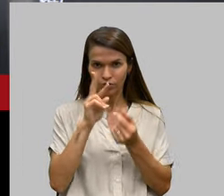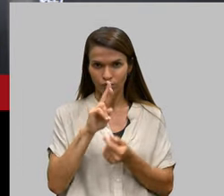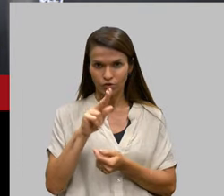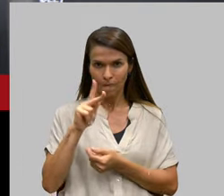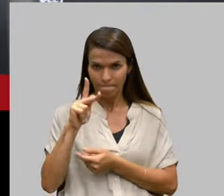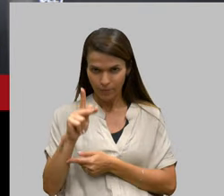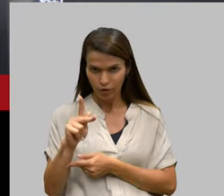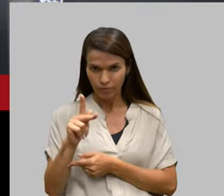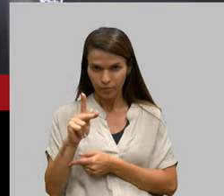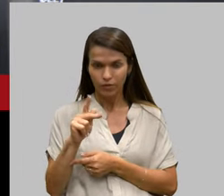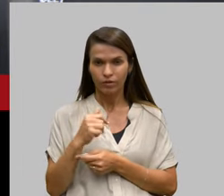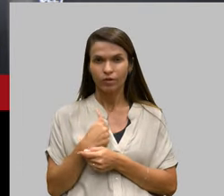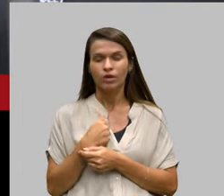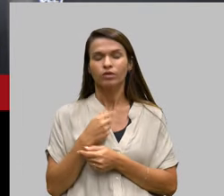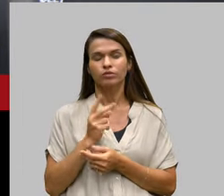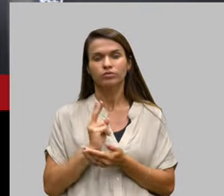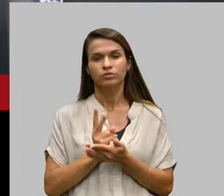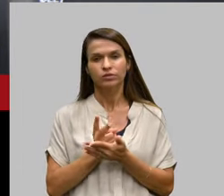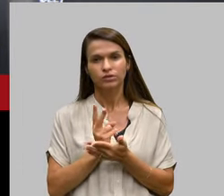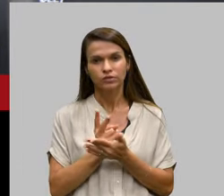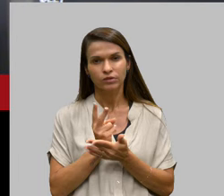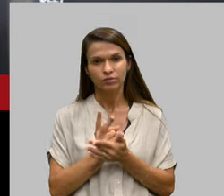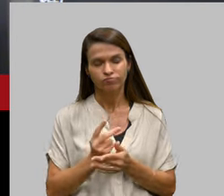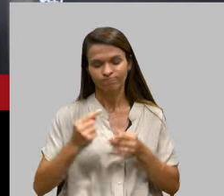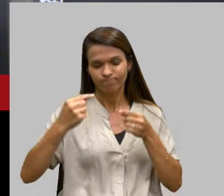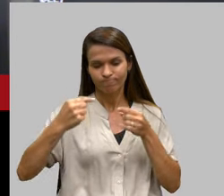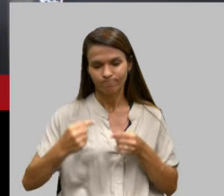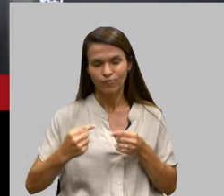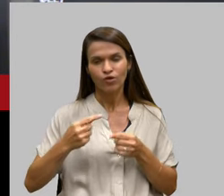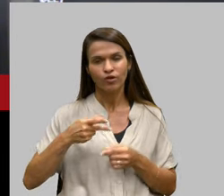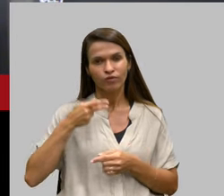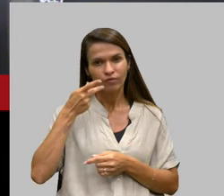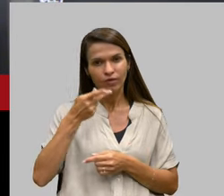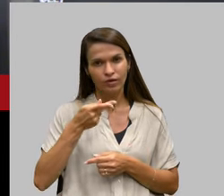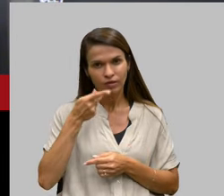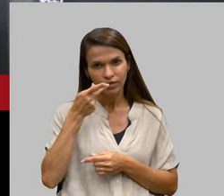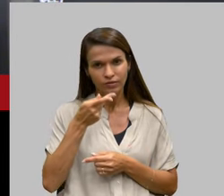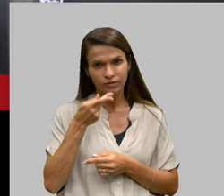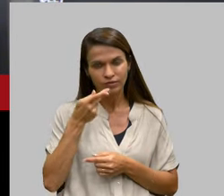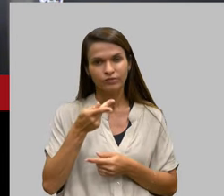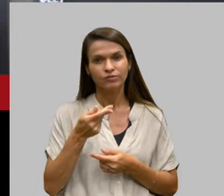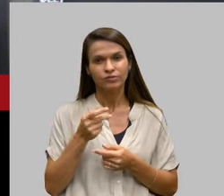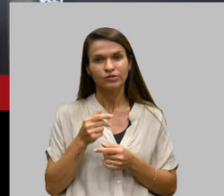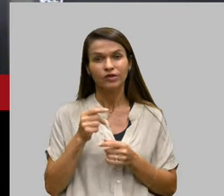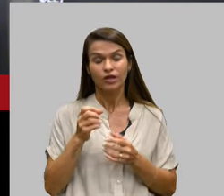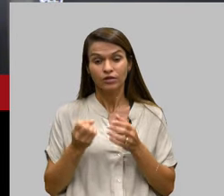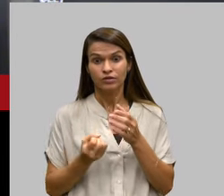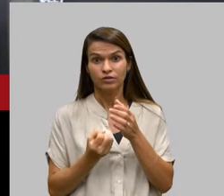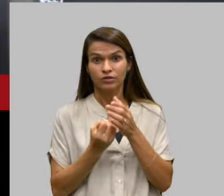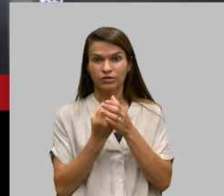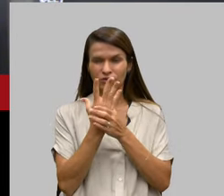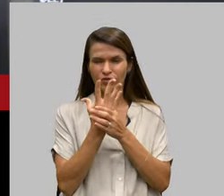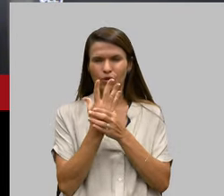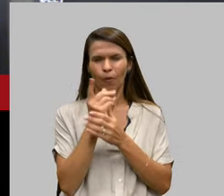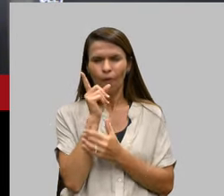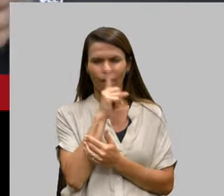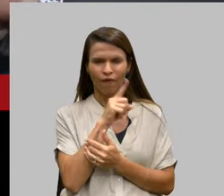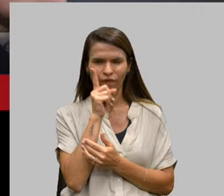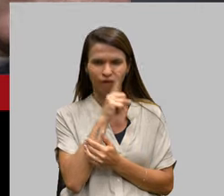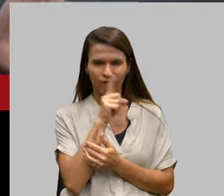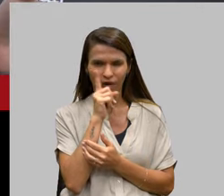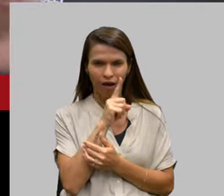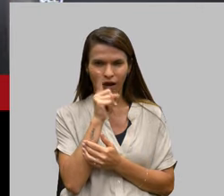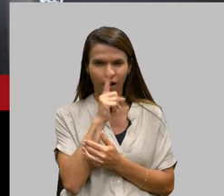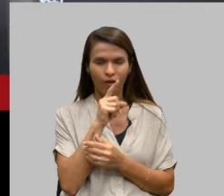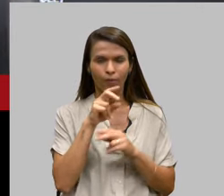especificamente eu sempre enfrento dizendo que é deficitário que ele se criou deficitário por todo o